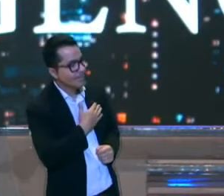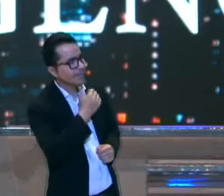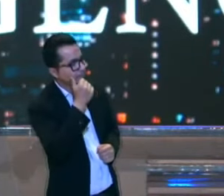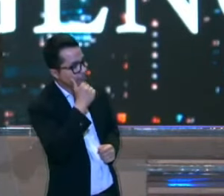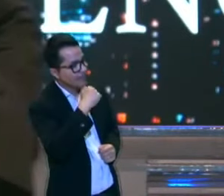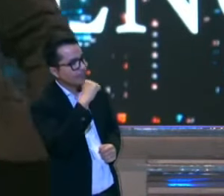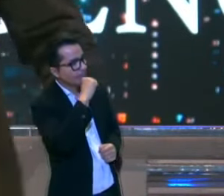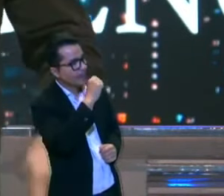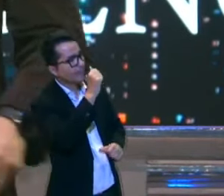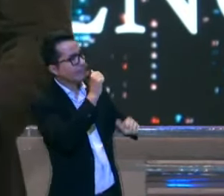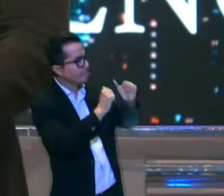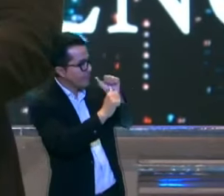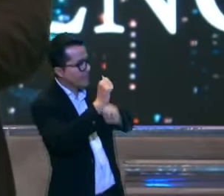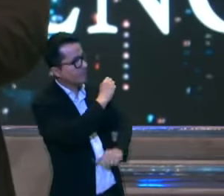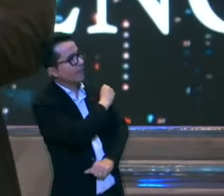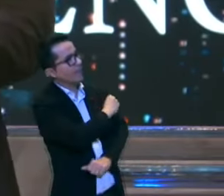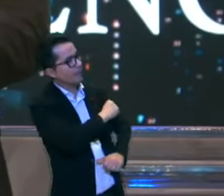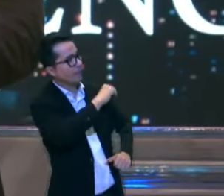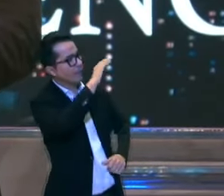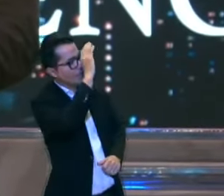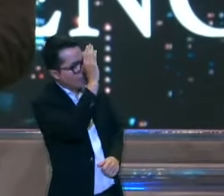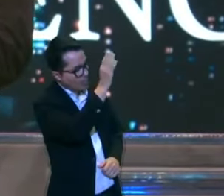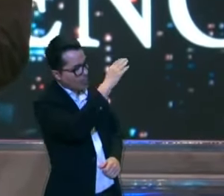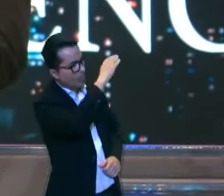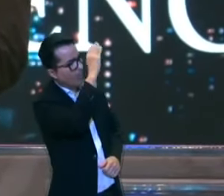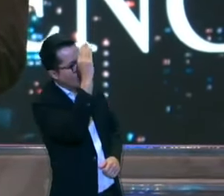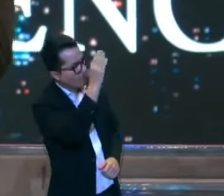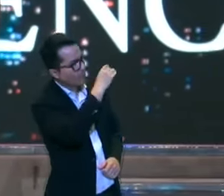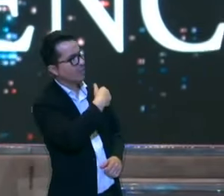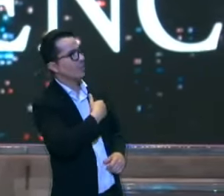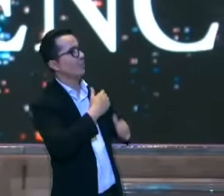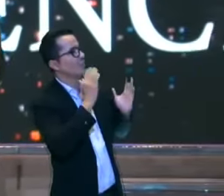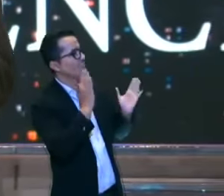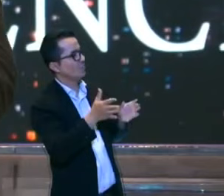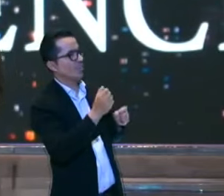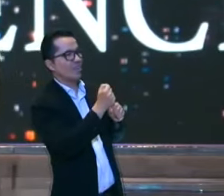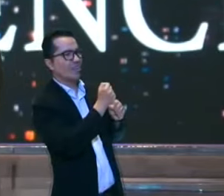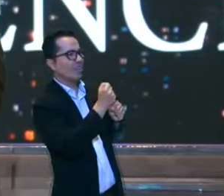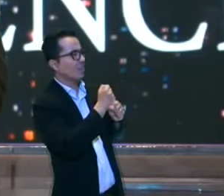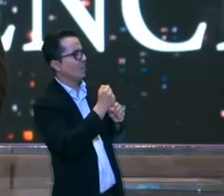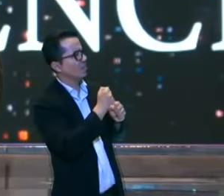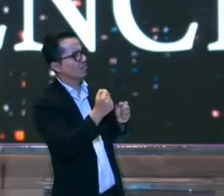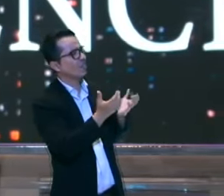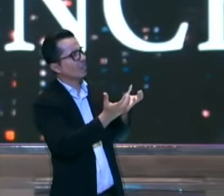Muitas vezes eu cheguei na minha casa e encontrei a minha mãe vomitada.